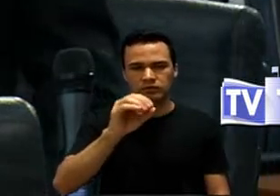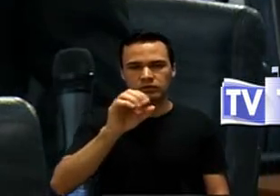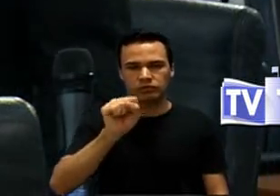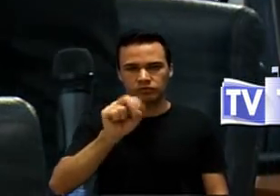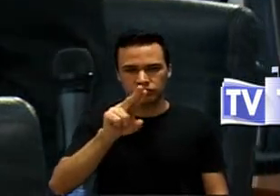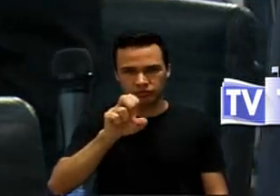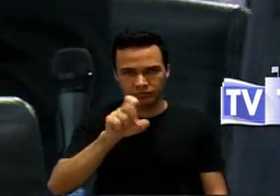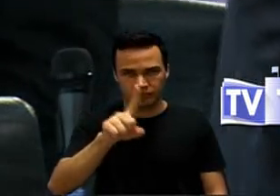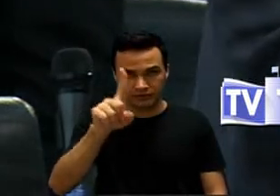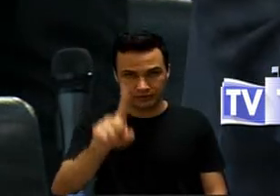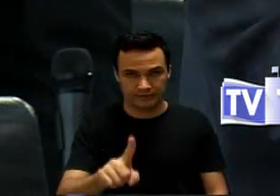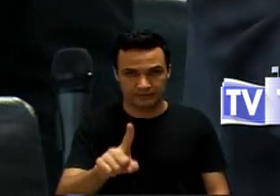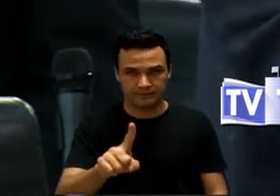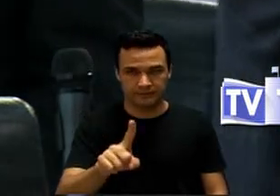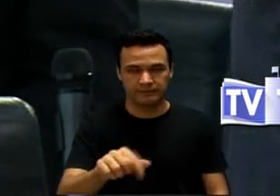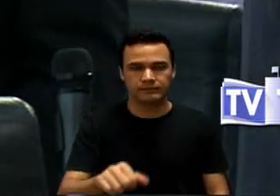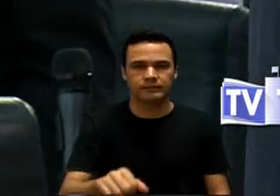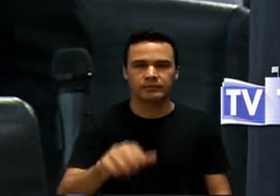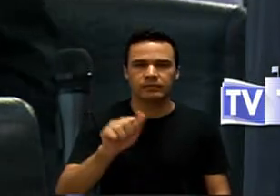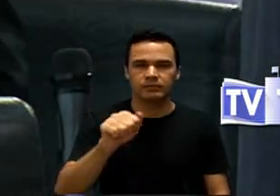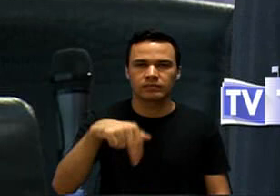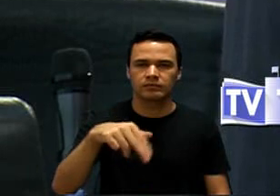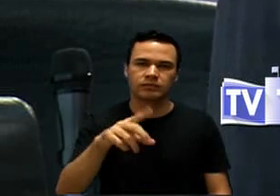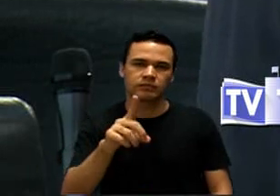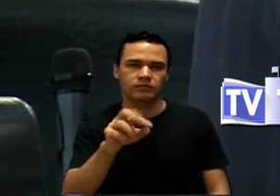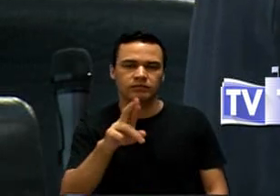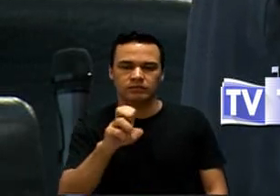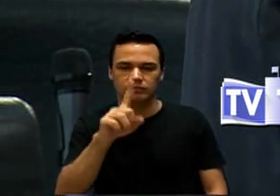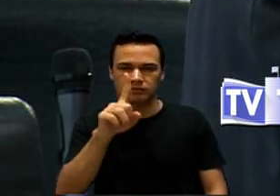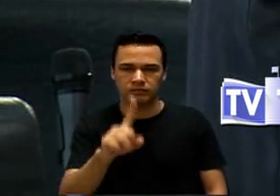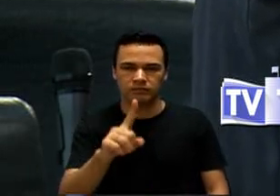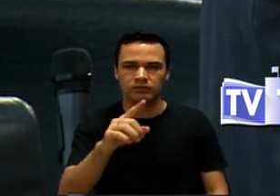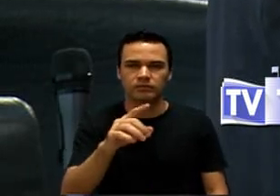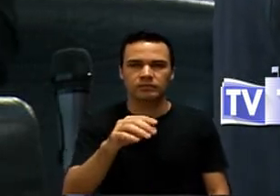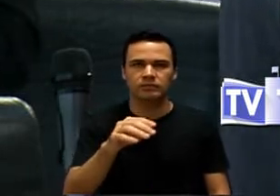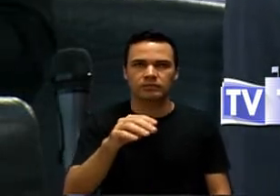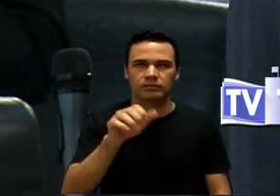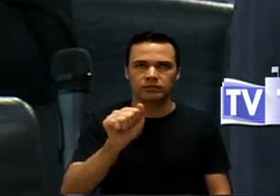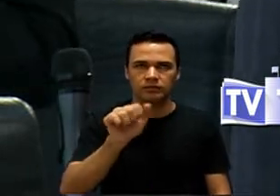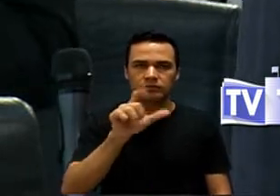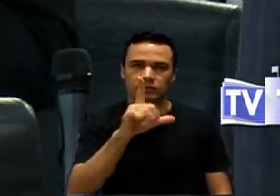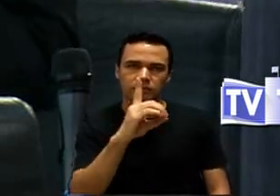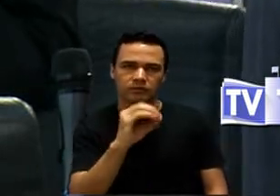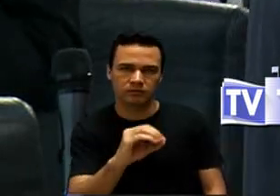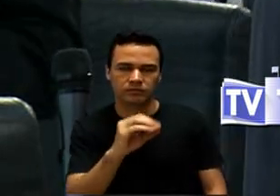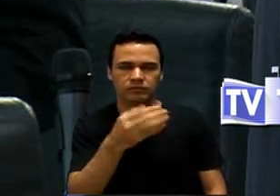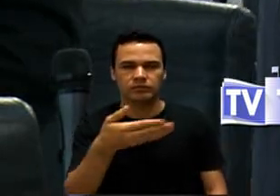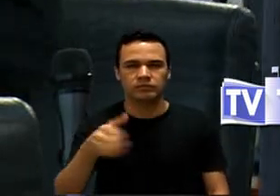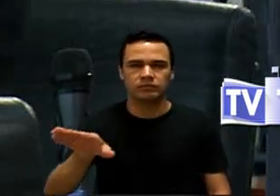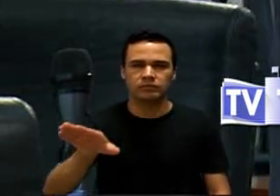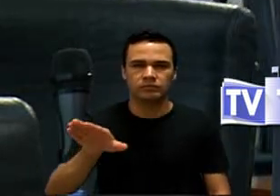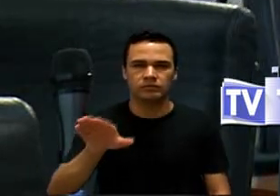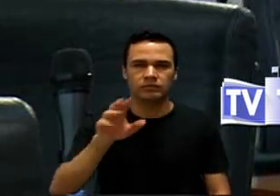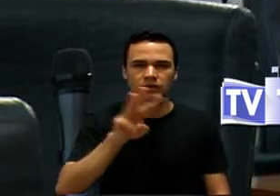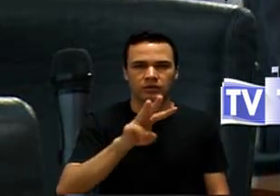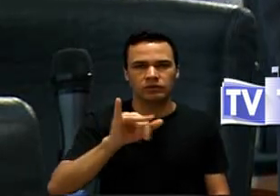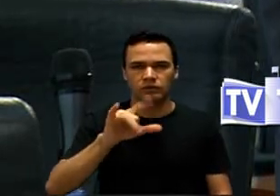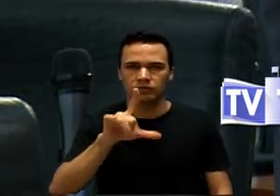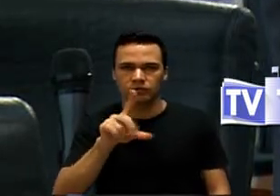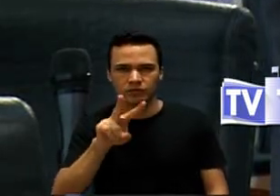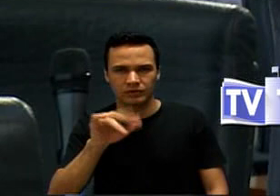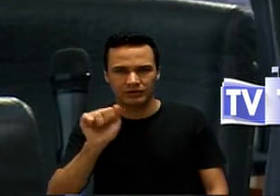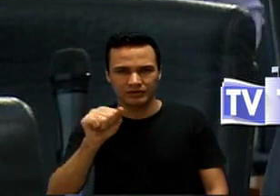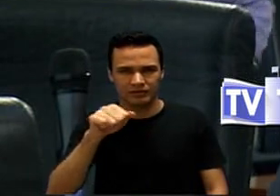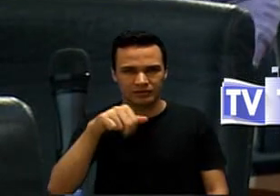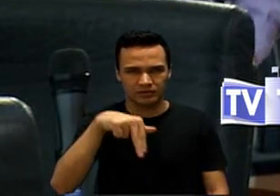de França, é tanto França, André Ricardo Alves dos Santos, Aldo Prata Ribeiro, William